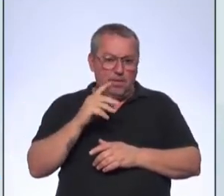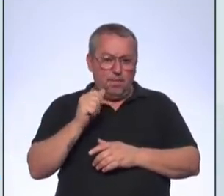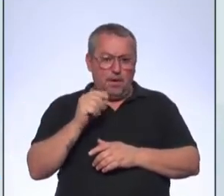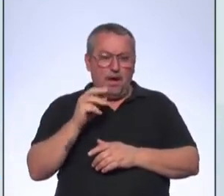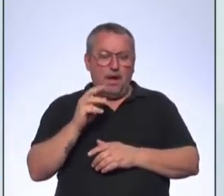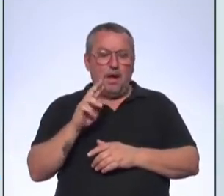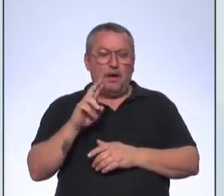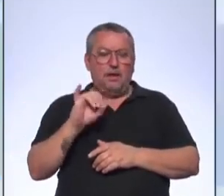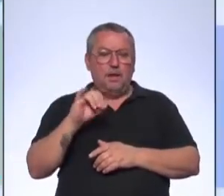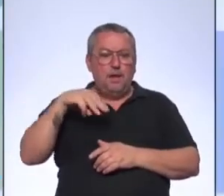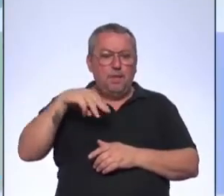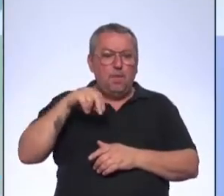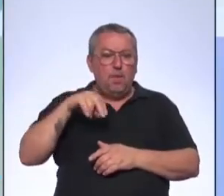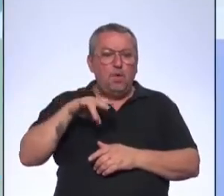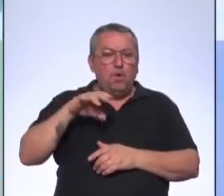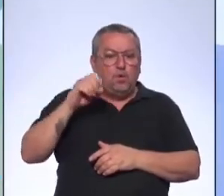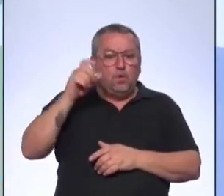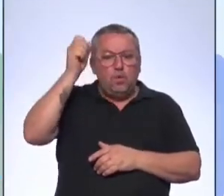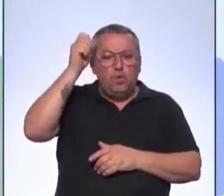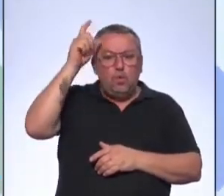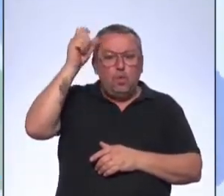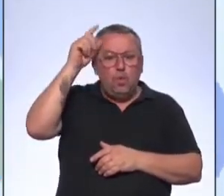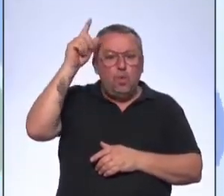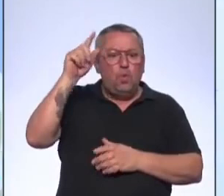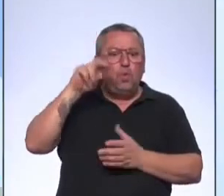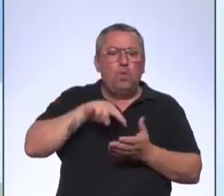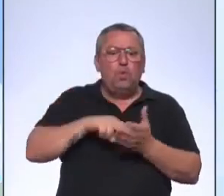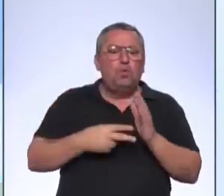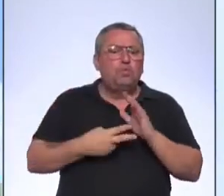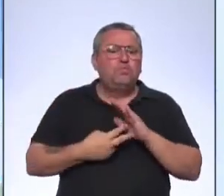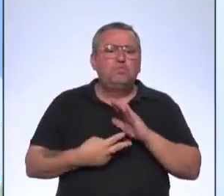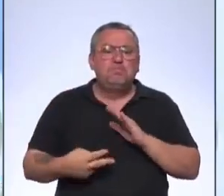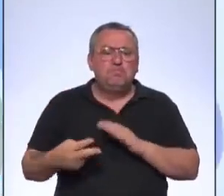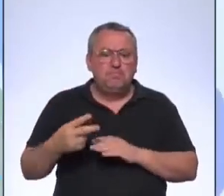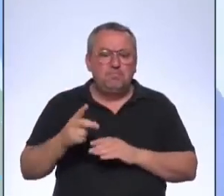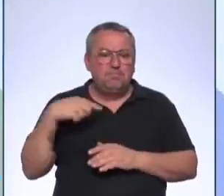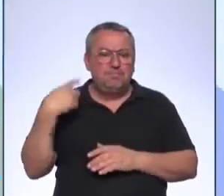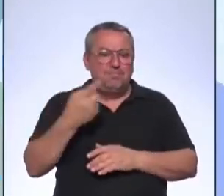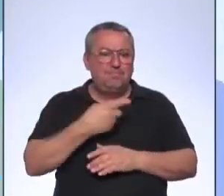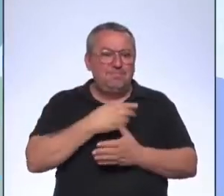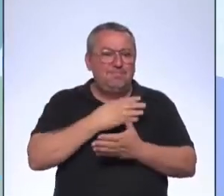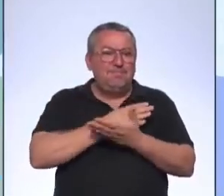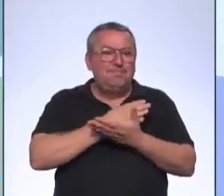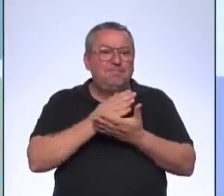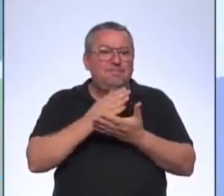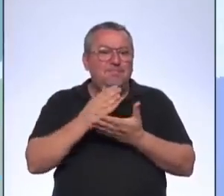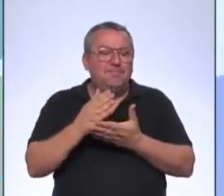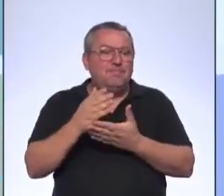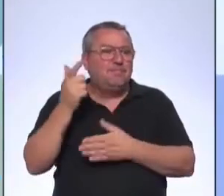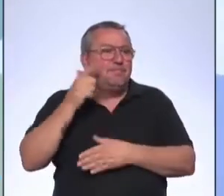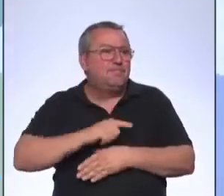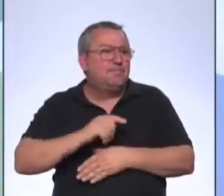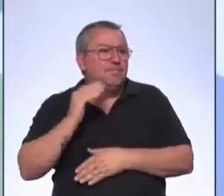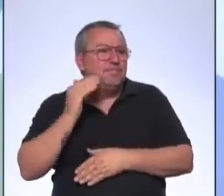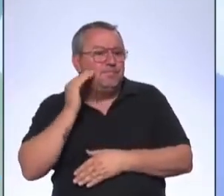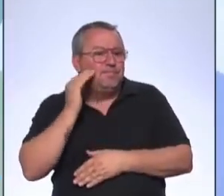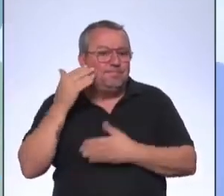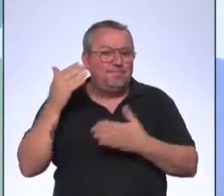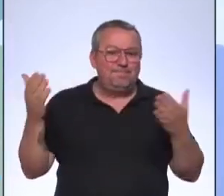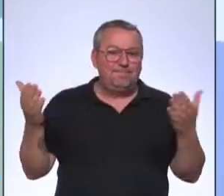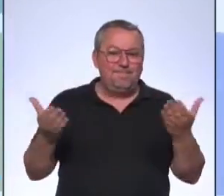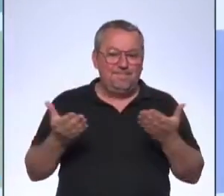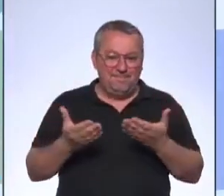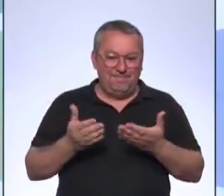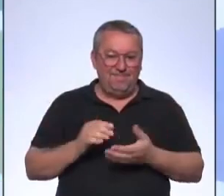que significa um patrimônio cultural? E é isso que nós vamos começar a compreender a partir de